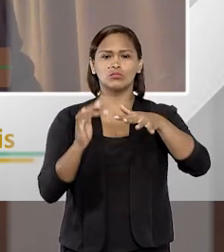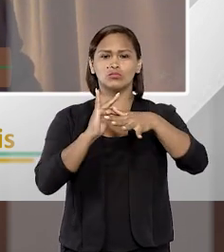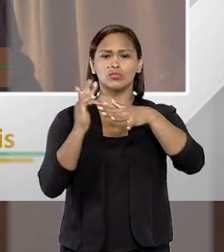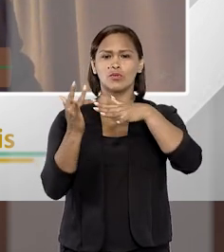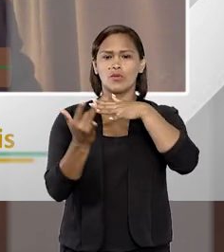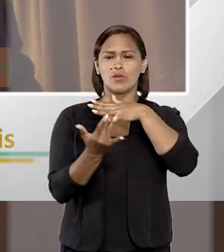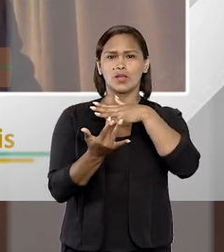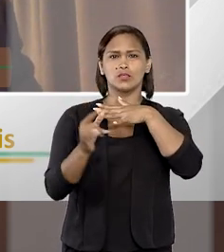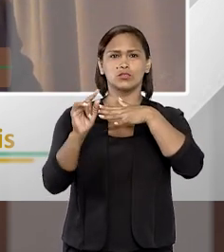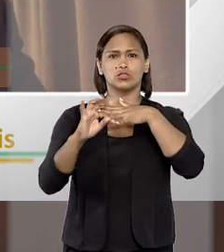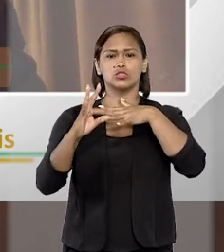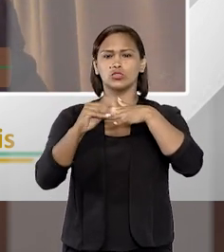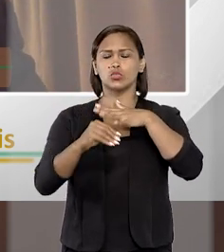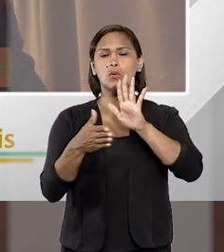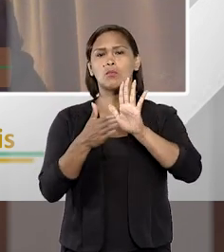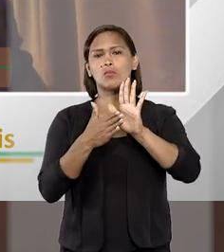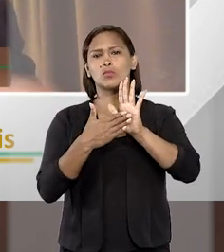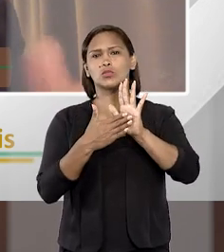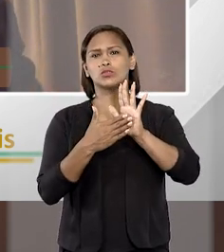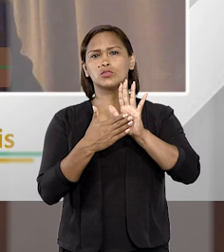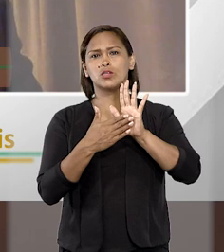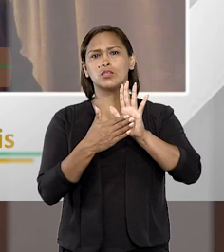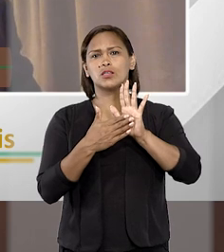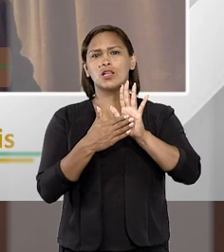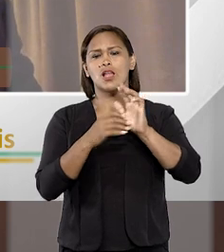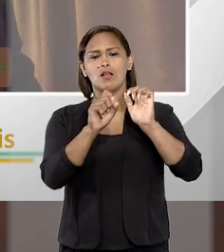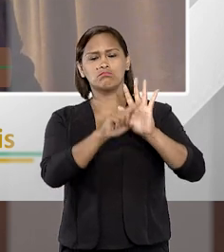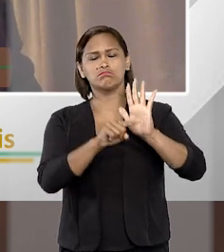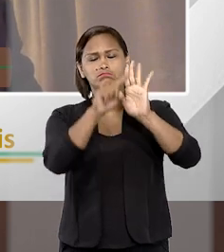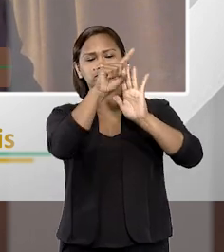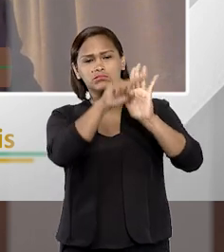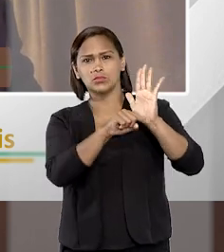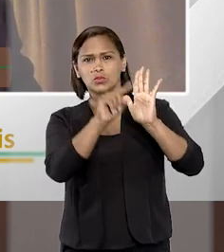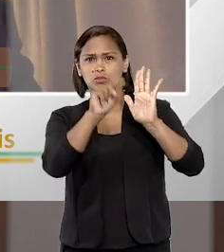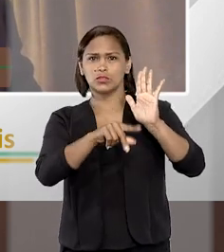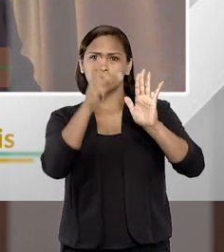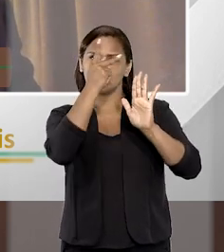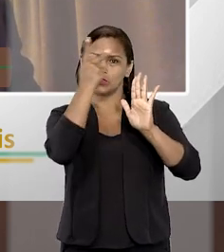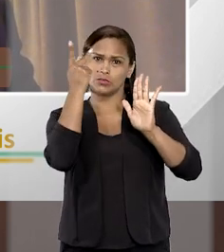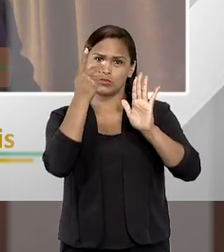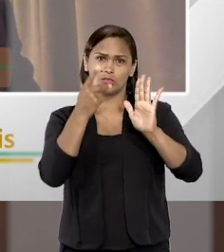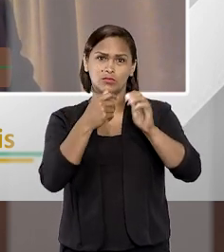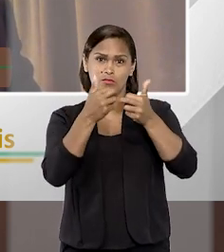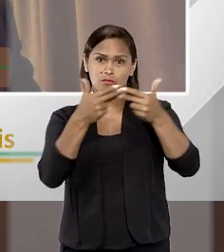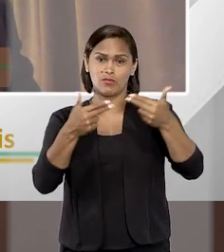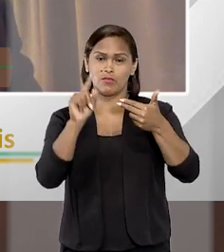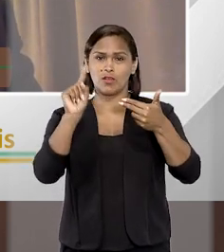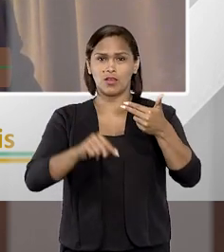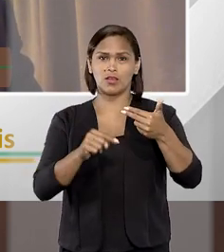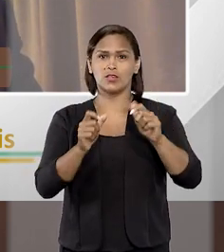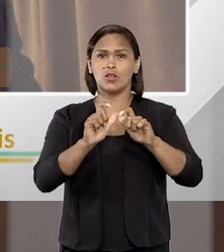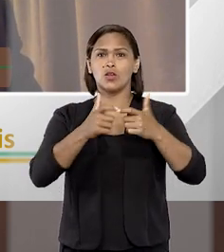rede nos proporcionam é uma exibição de altíssima